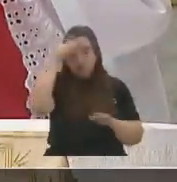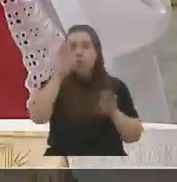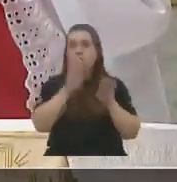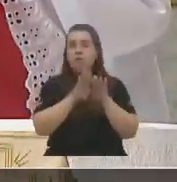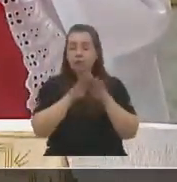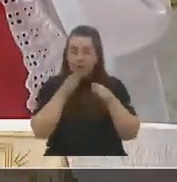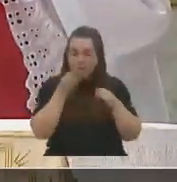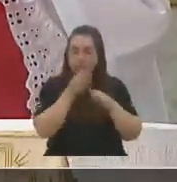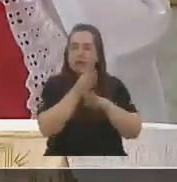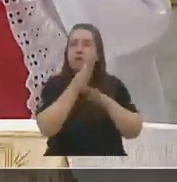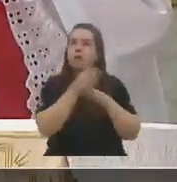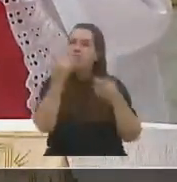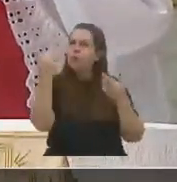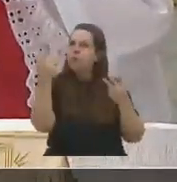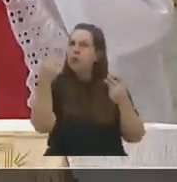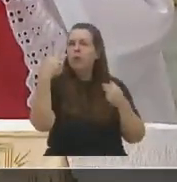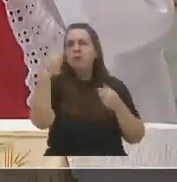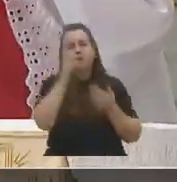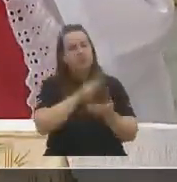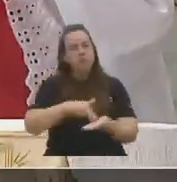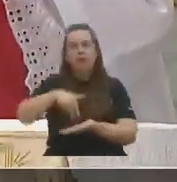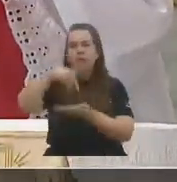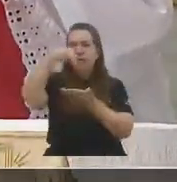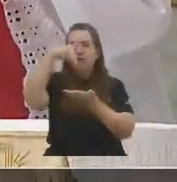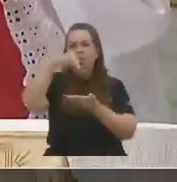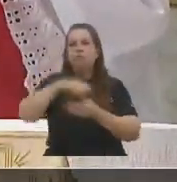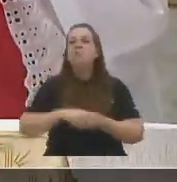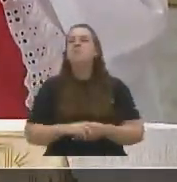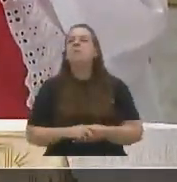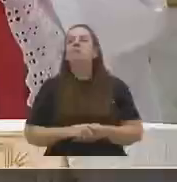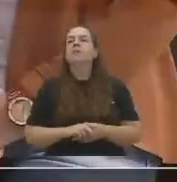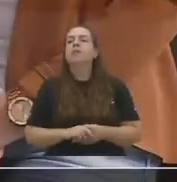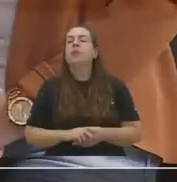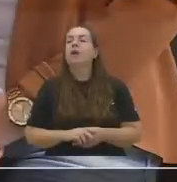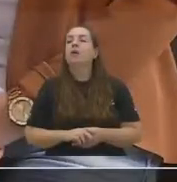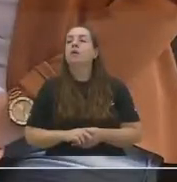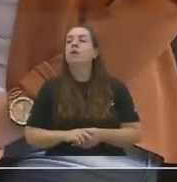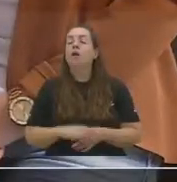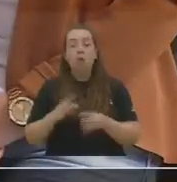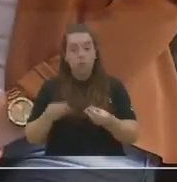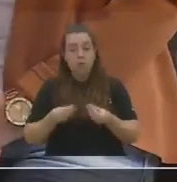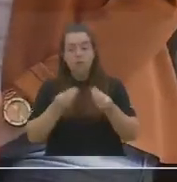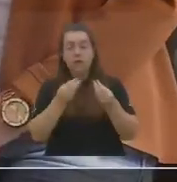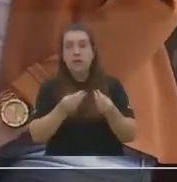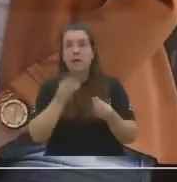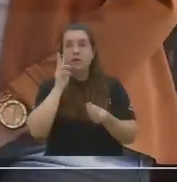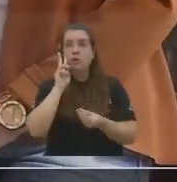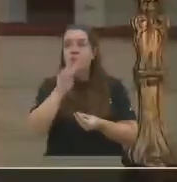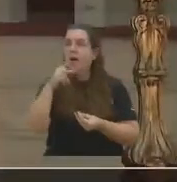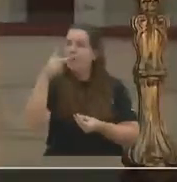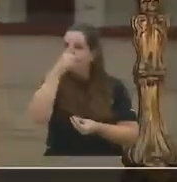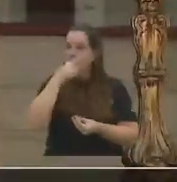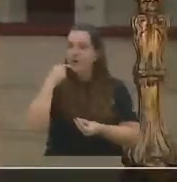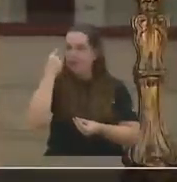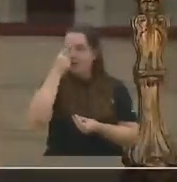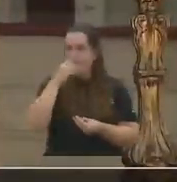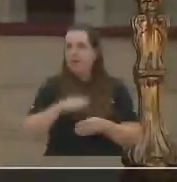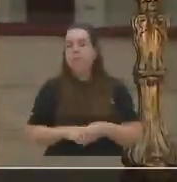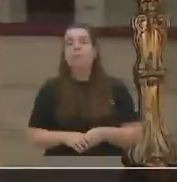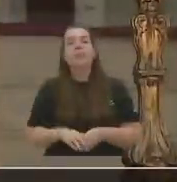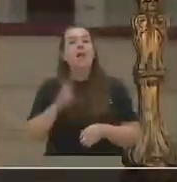participem igualmente da sua ressurreição. Concedei-lhe contemplar a vossa